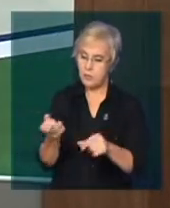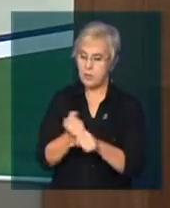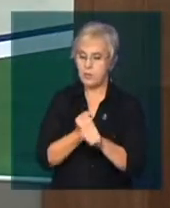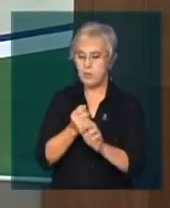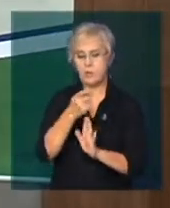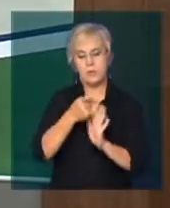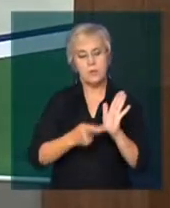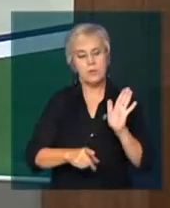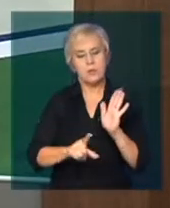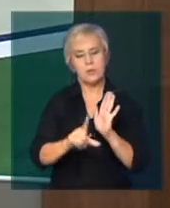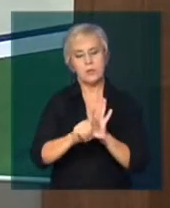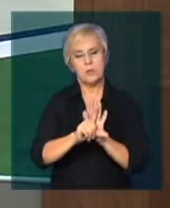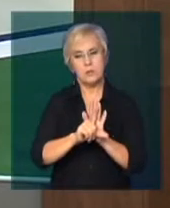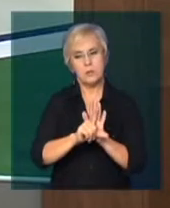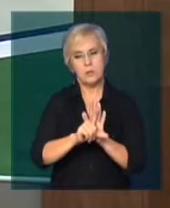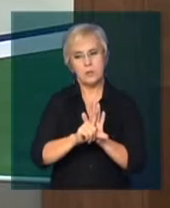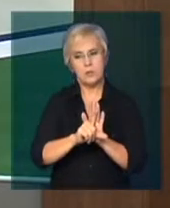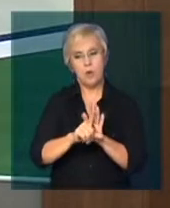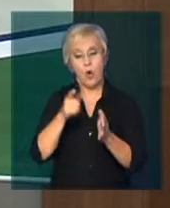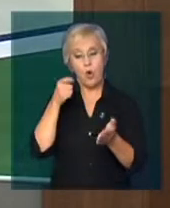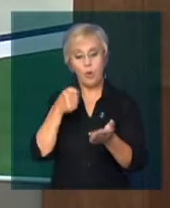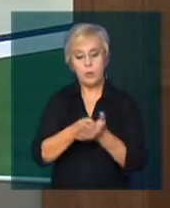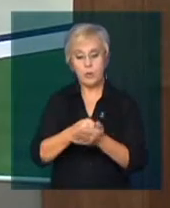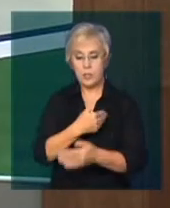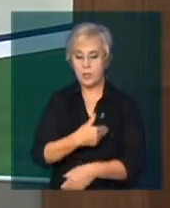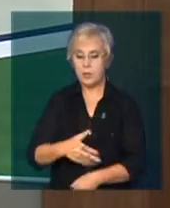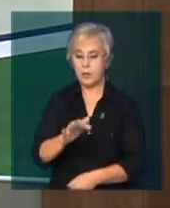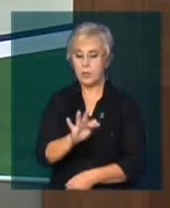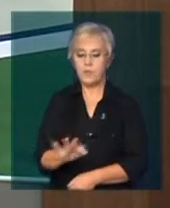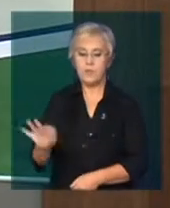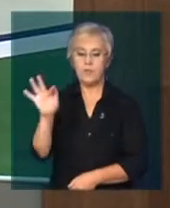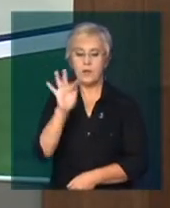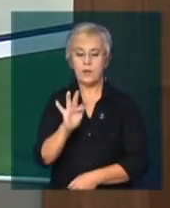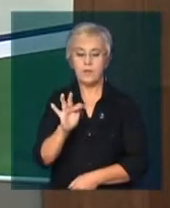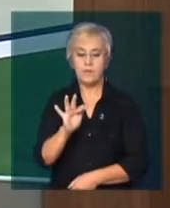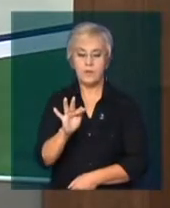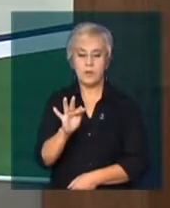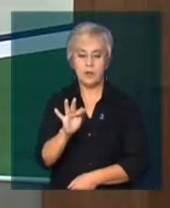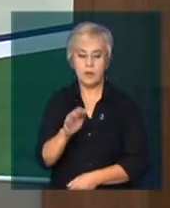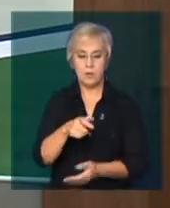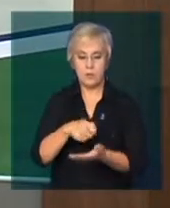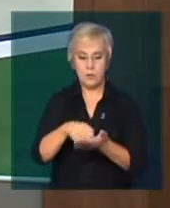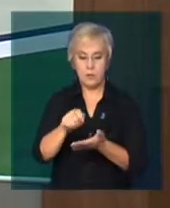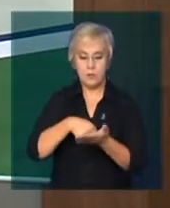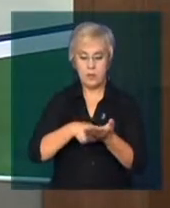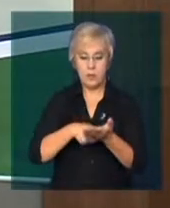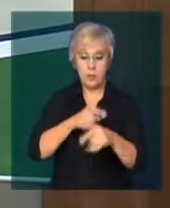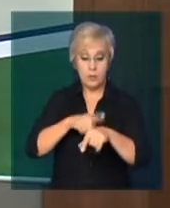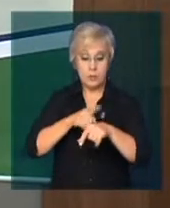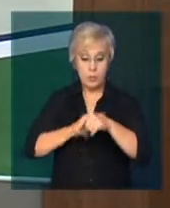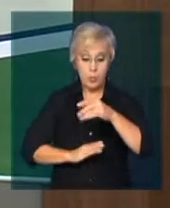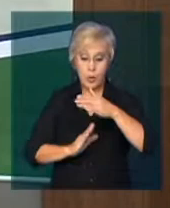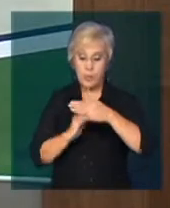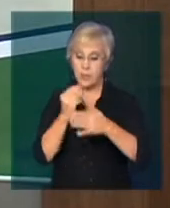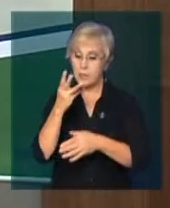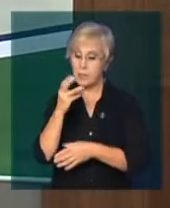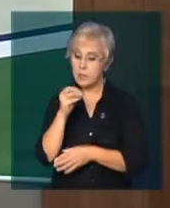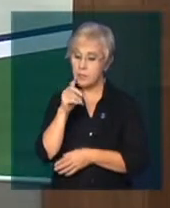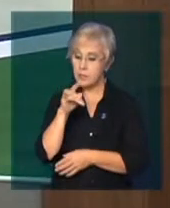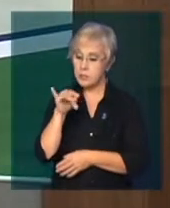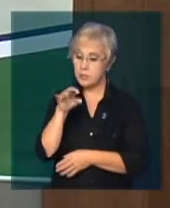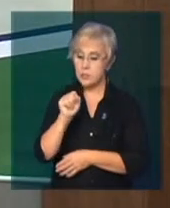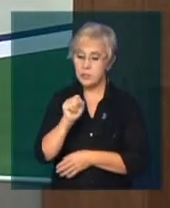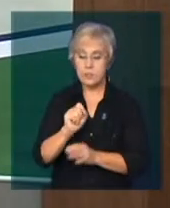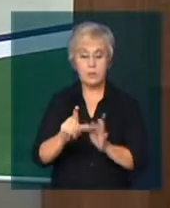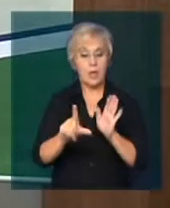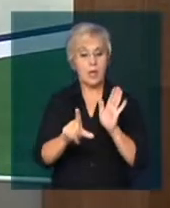lei que obriga o governo federal a sancionar, em 30 dias, a lei